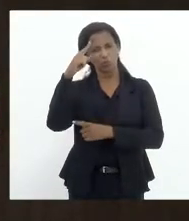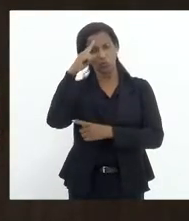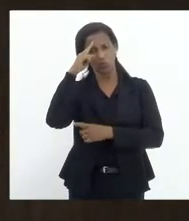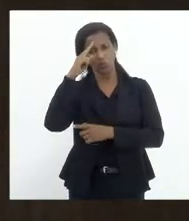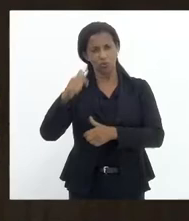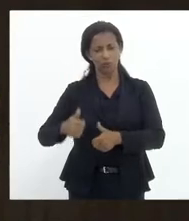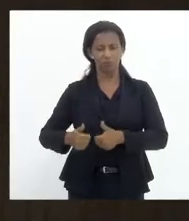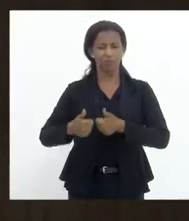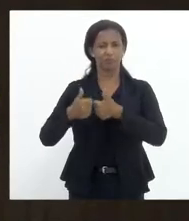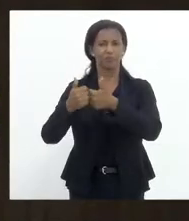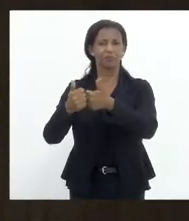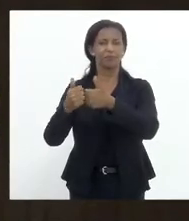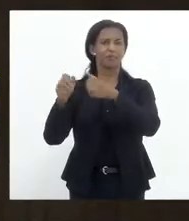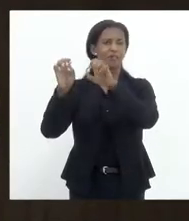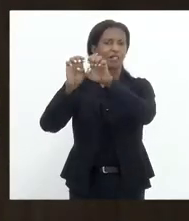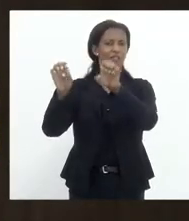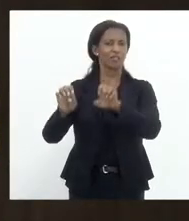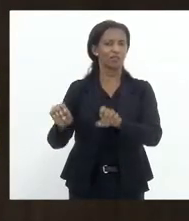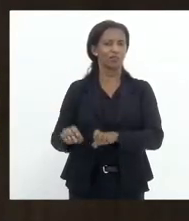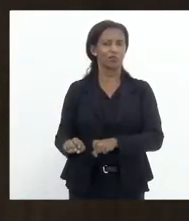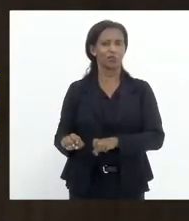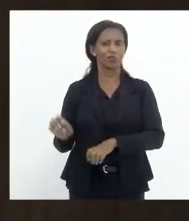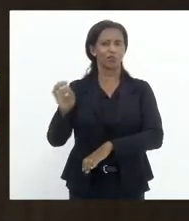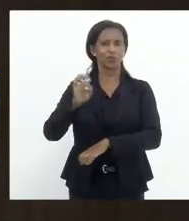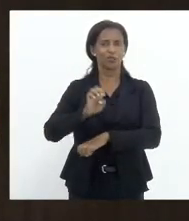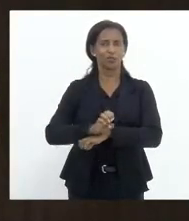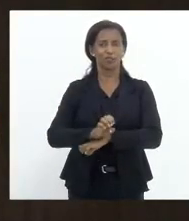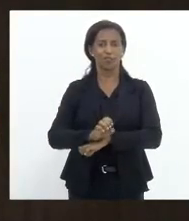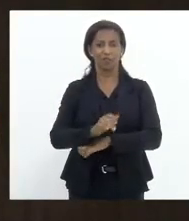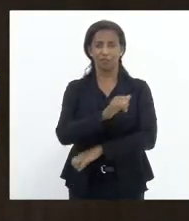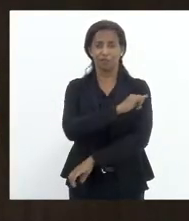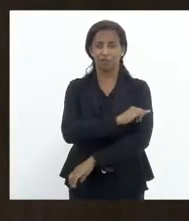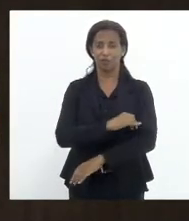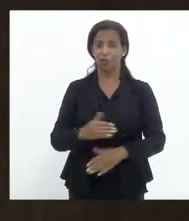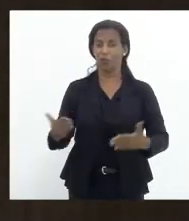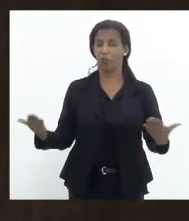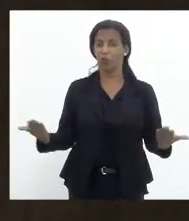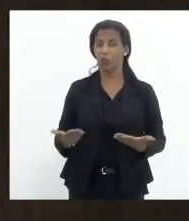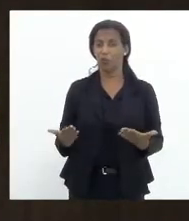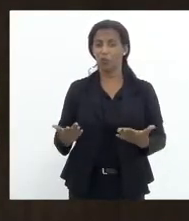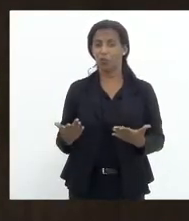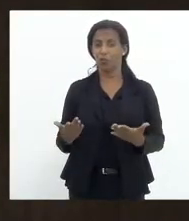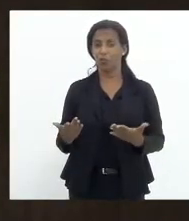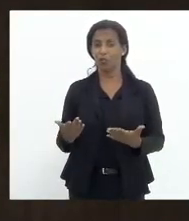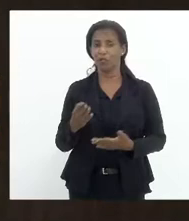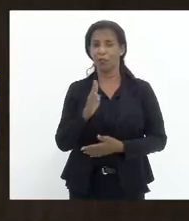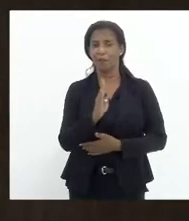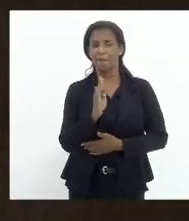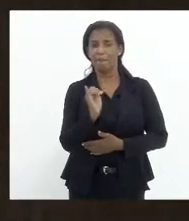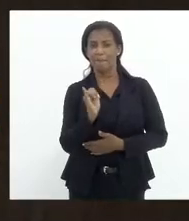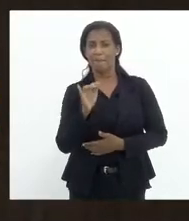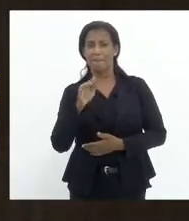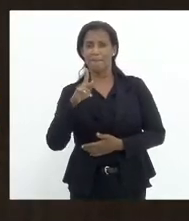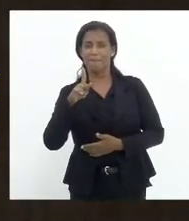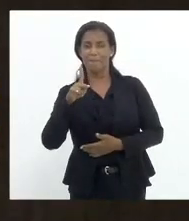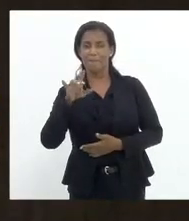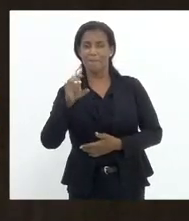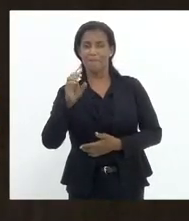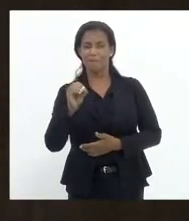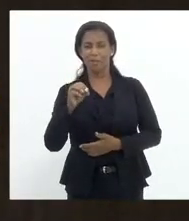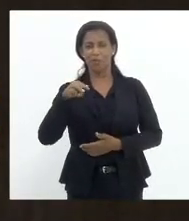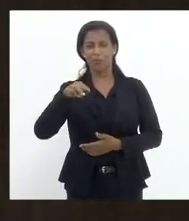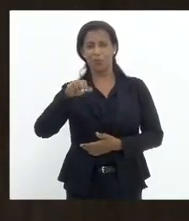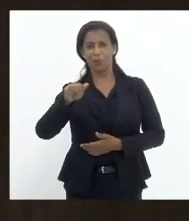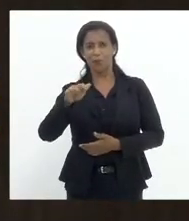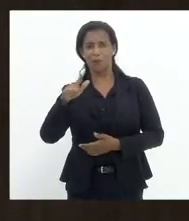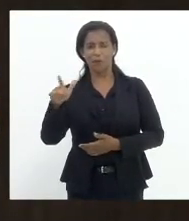Janeiro conferência hoje estava ao lado do querido companheiro Bispo Manoel Ferreira meu